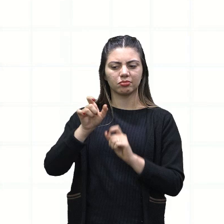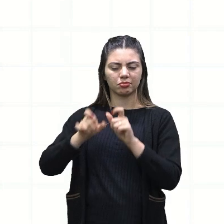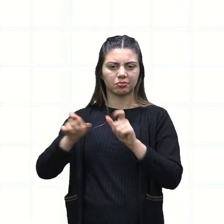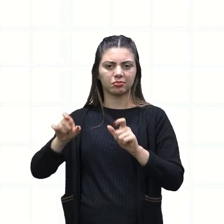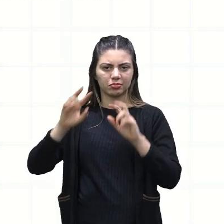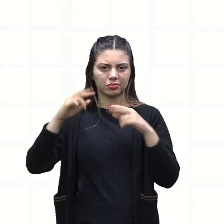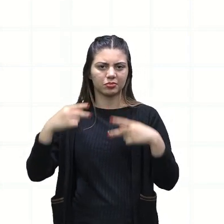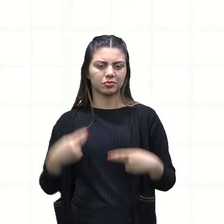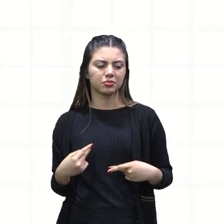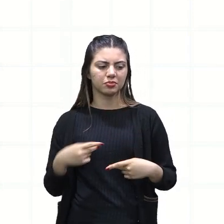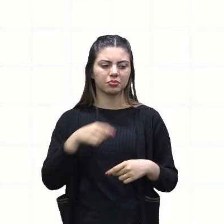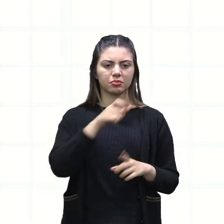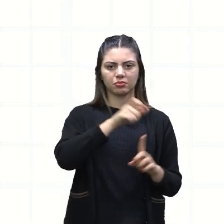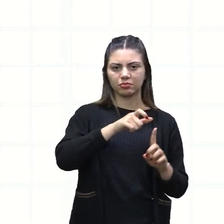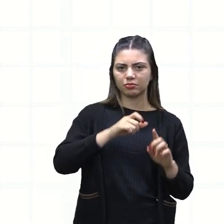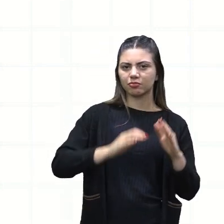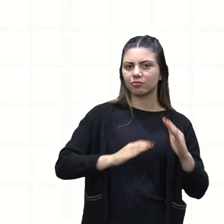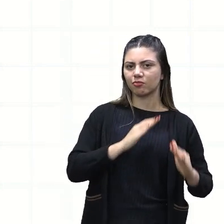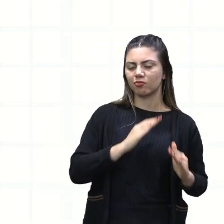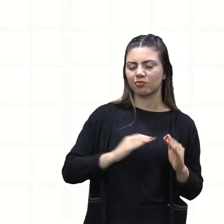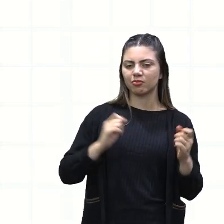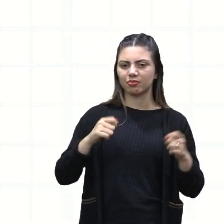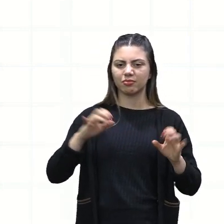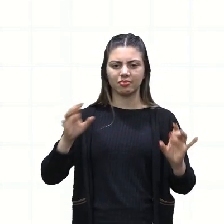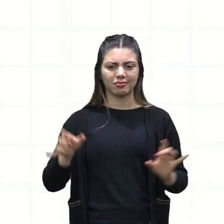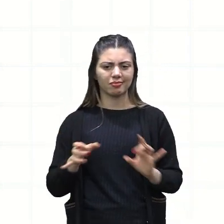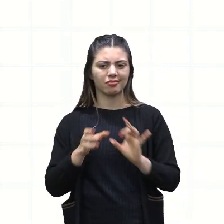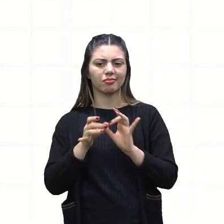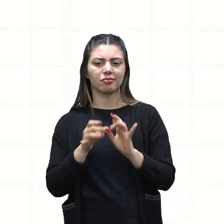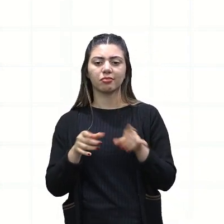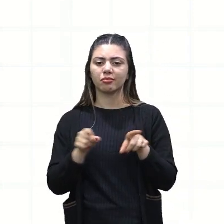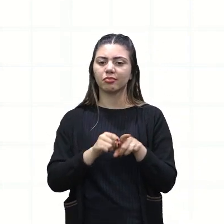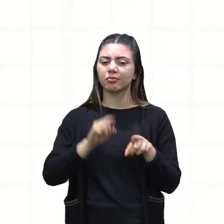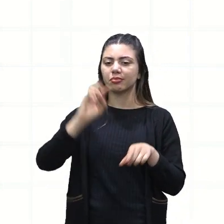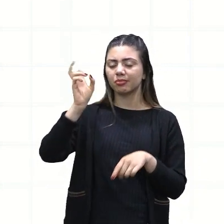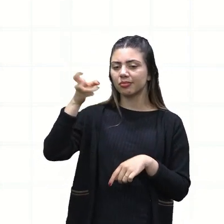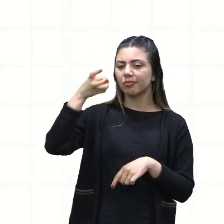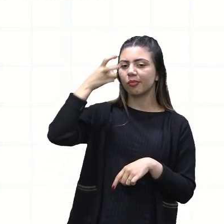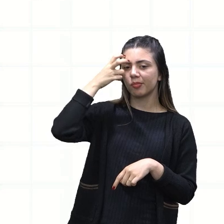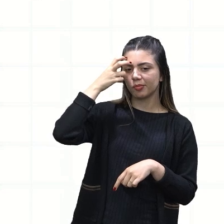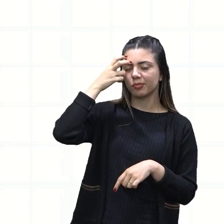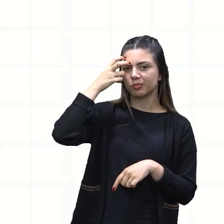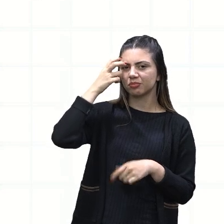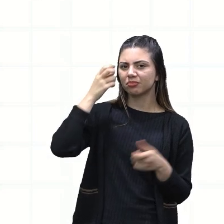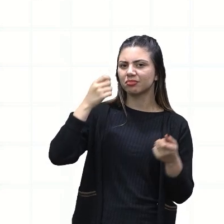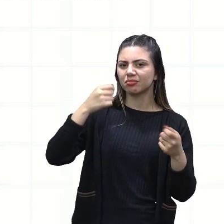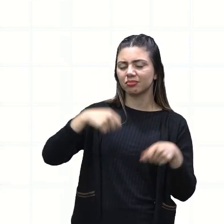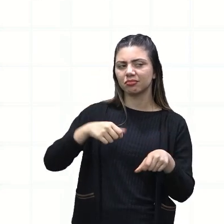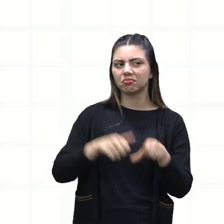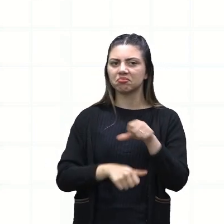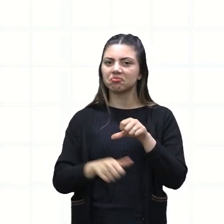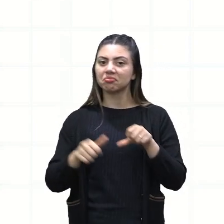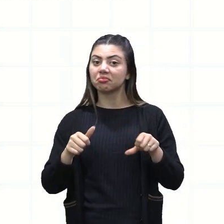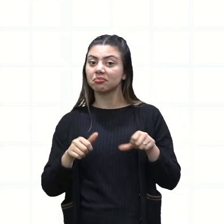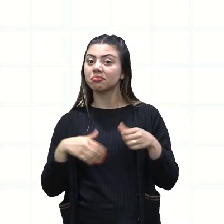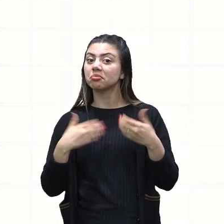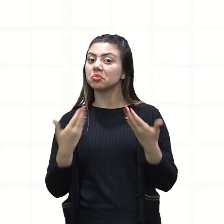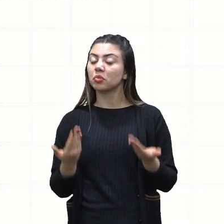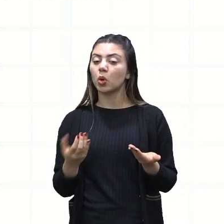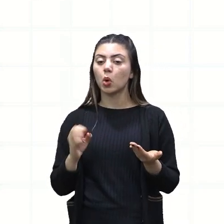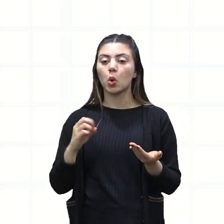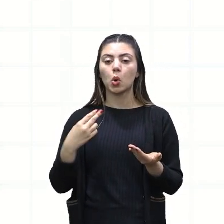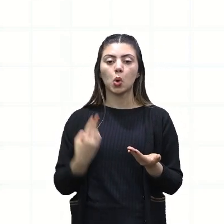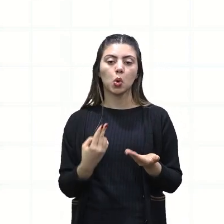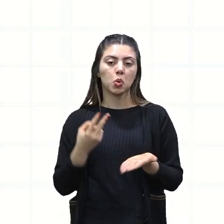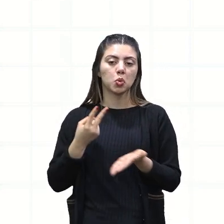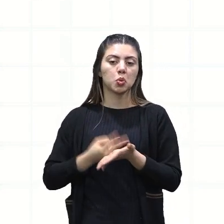Será que isso vai acontecer? E será que a cultura também, a cultural perception, vai mudar também? Ou vai se